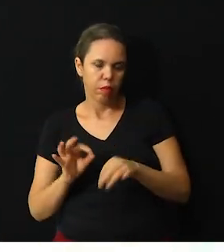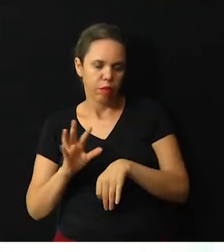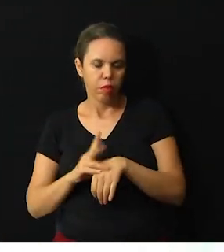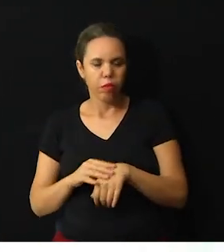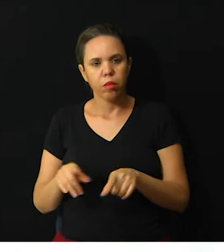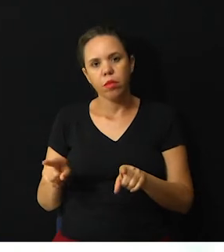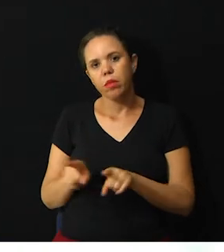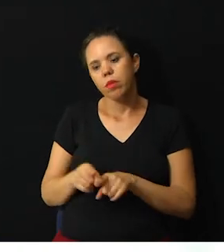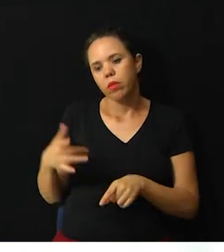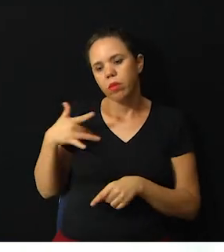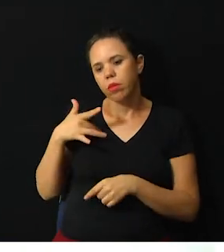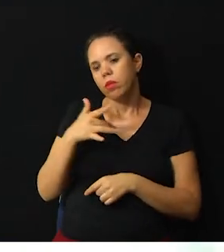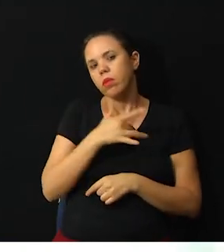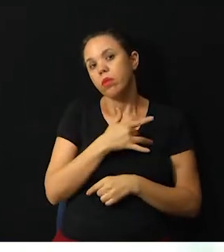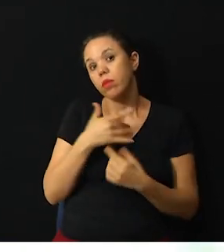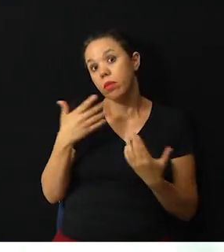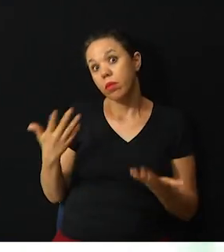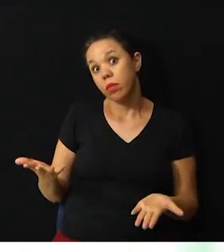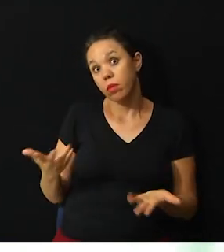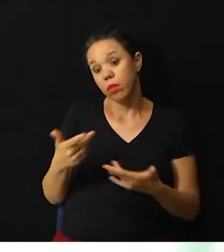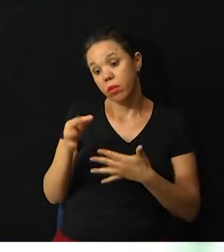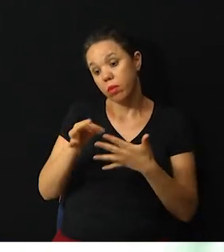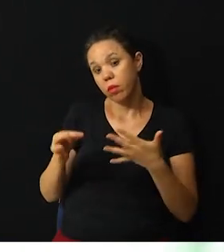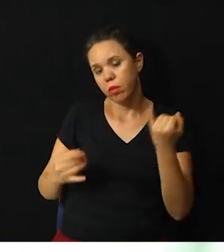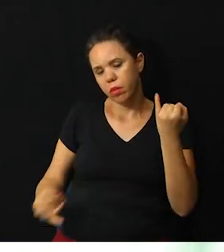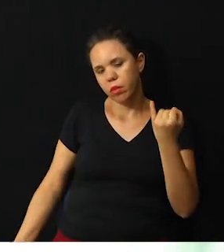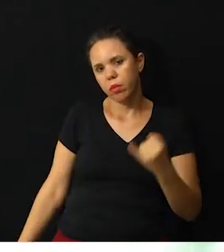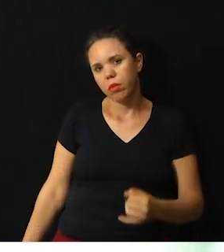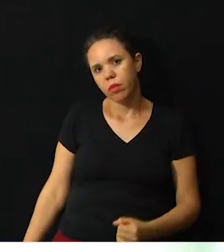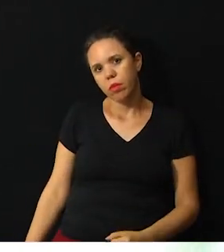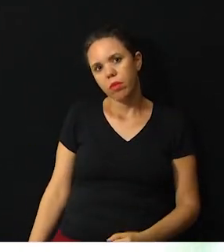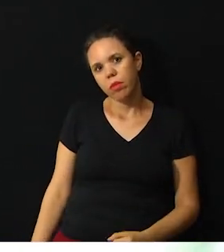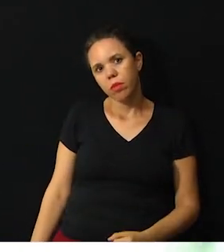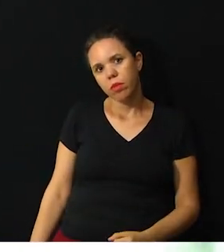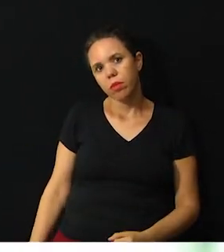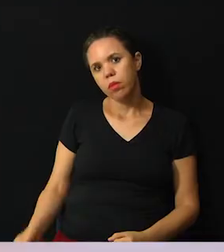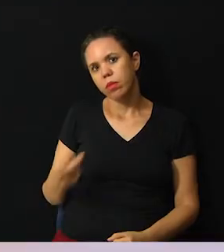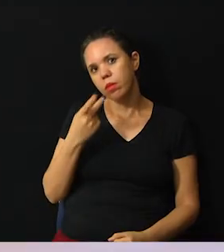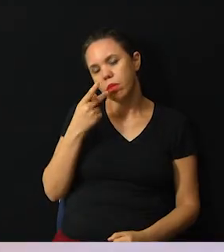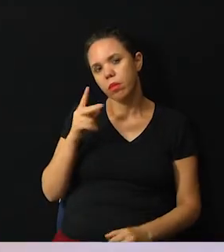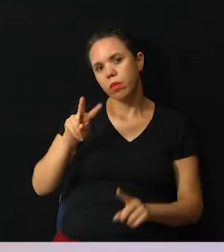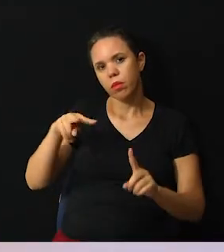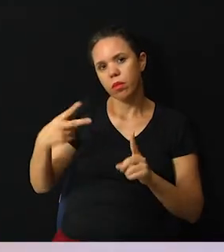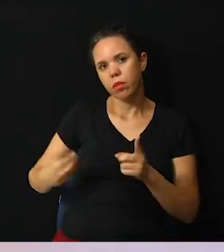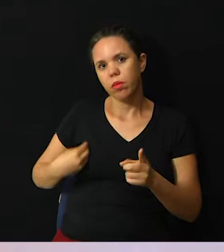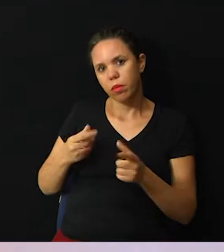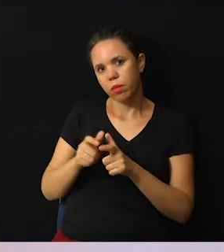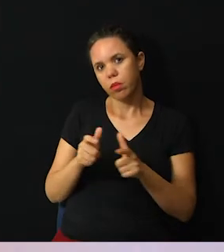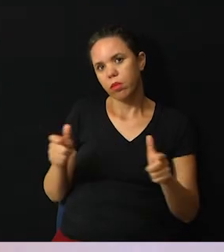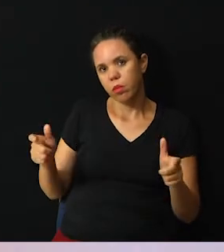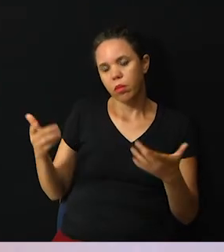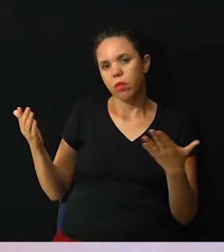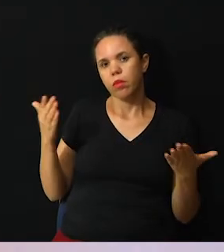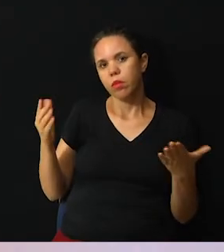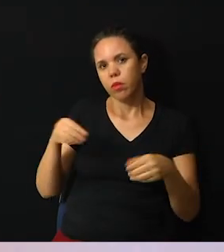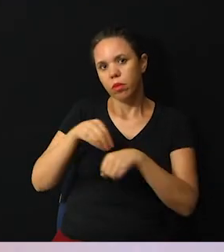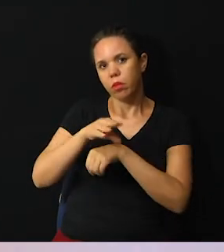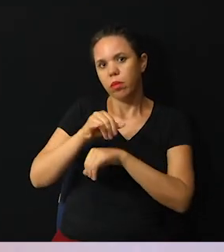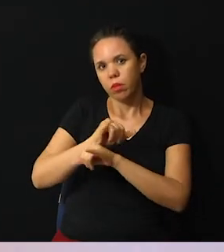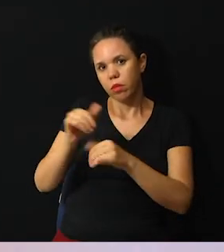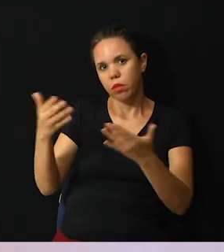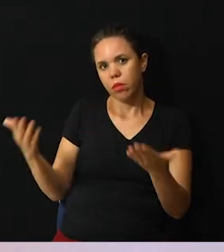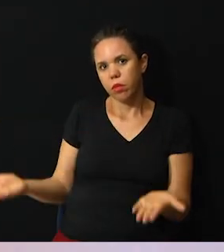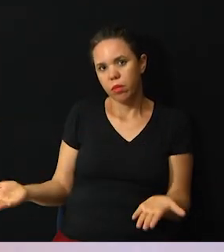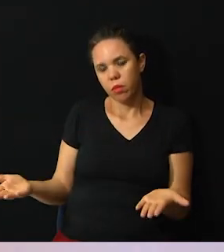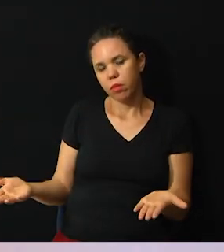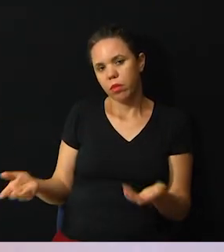planejar a doença, mas planejar a saúde, né? Então, todas essas coisas são importantes. Como a senhora disse, expectativa de vida aumentando, qual que é o